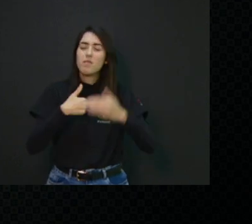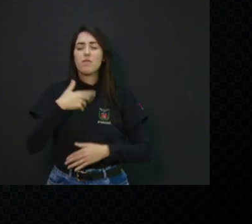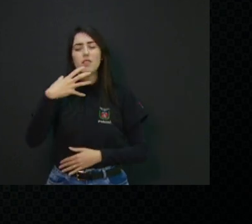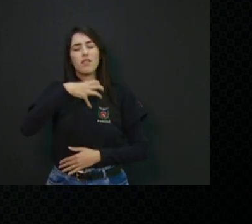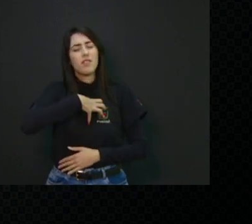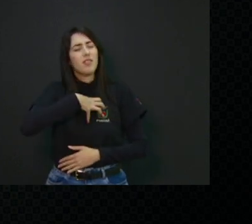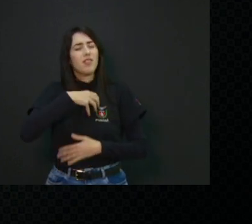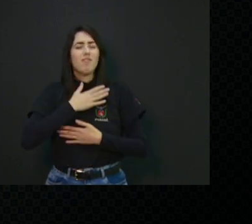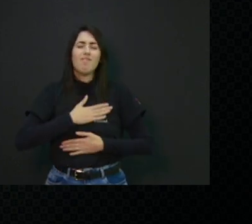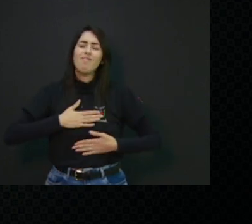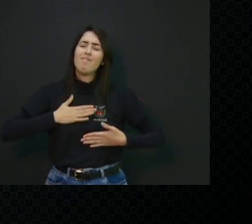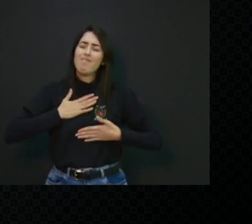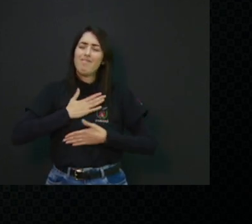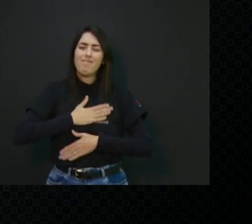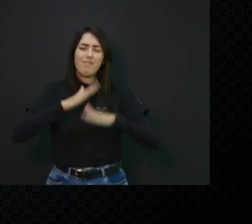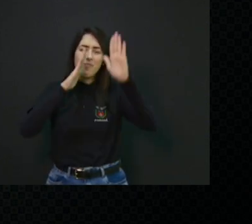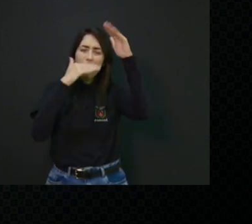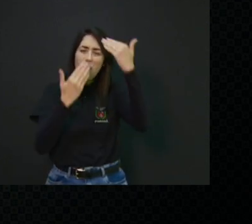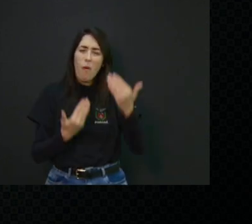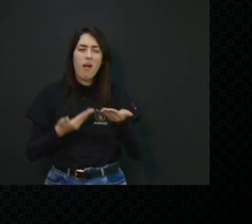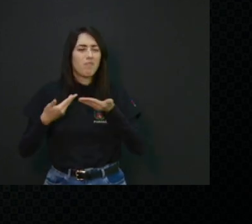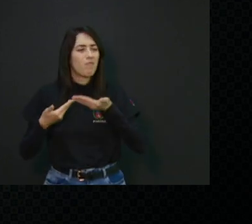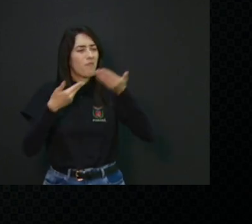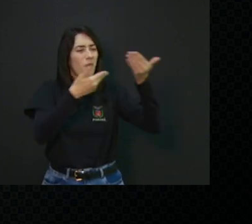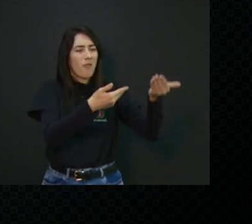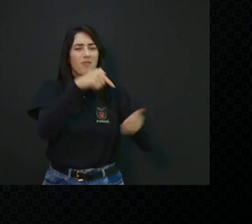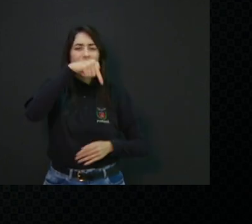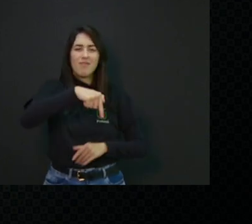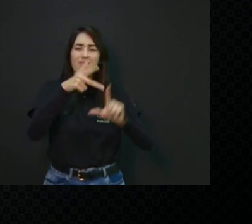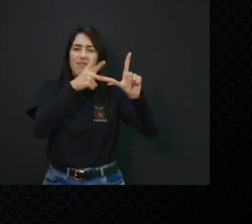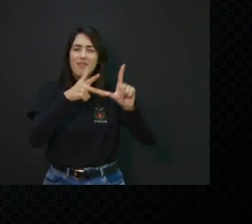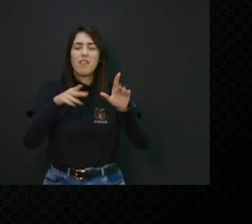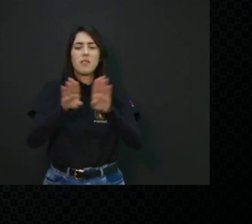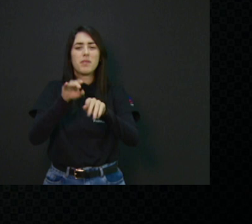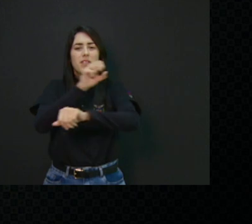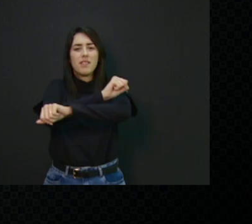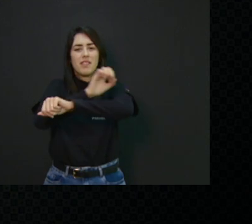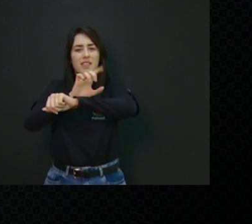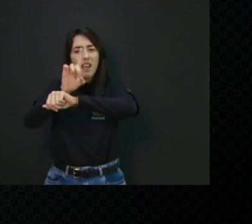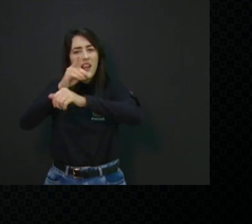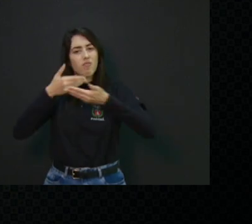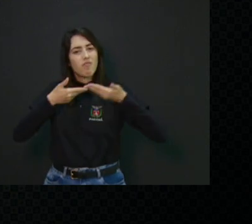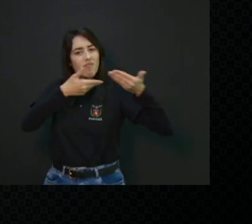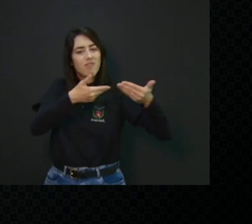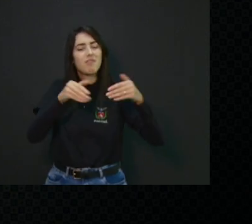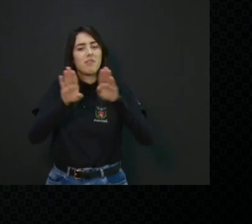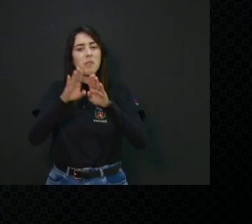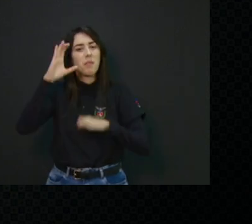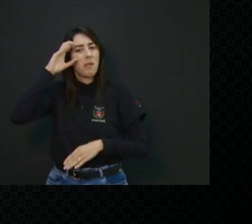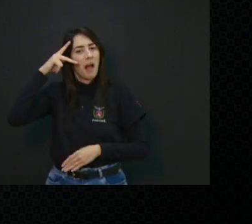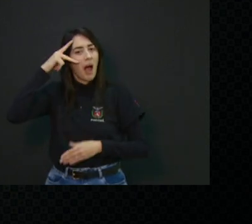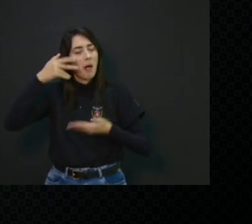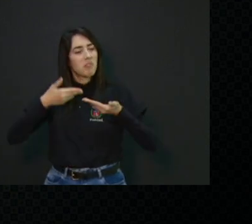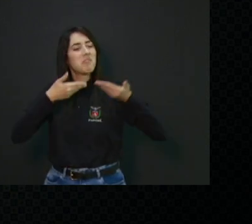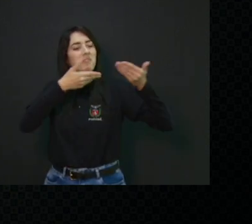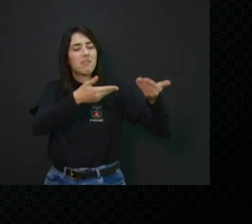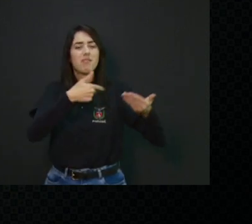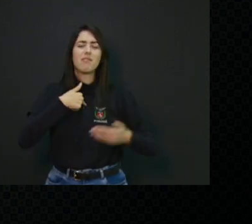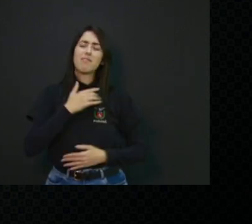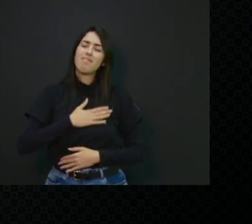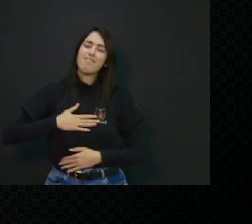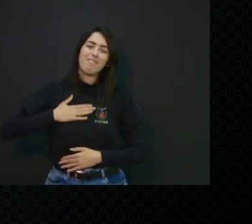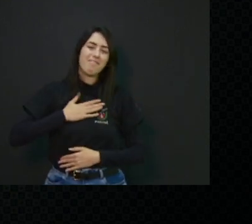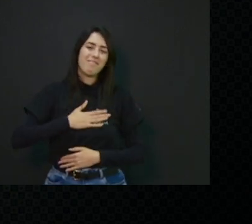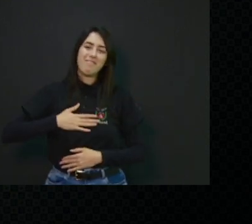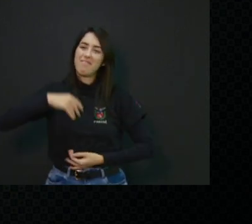novamente, repito, honrada com o convite do professor Carlos, da CED, do CAP. É uma delícia, para mim é um grande prazer